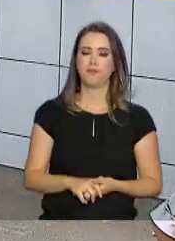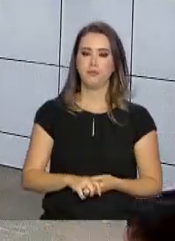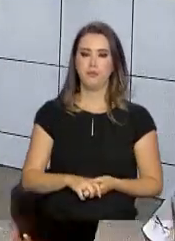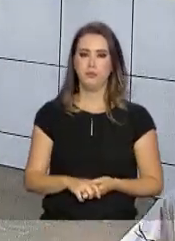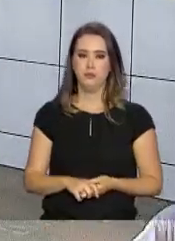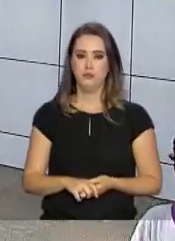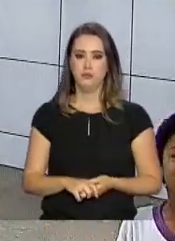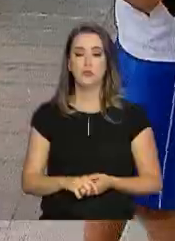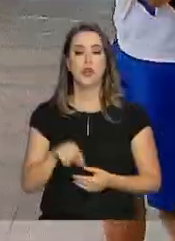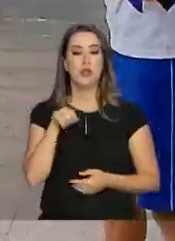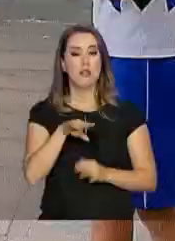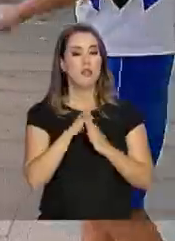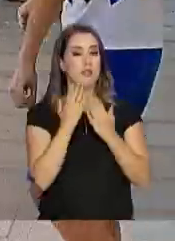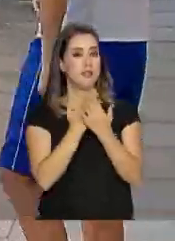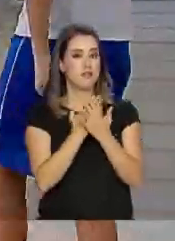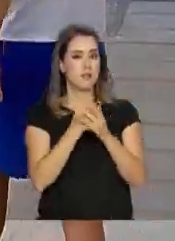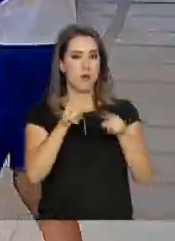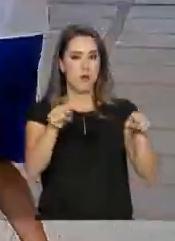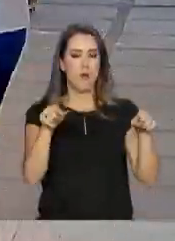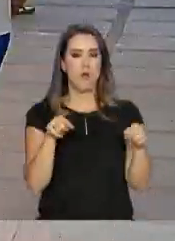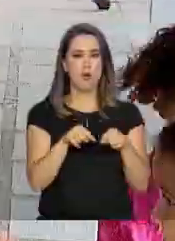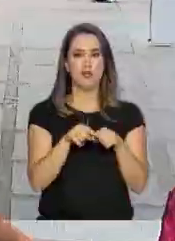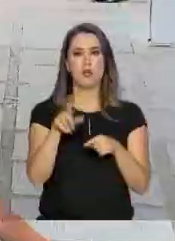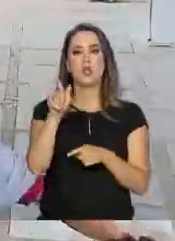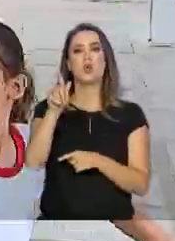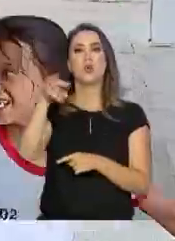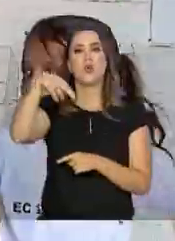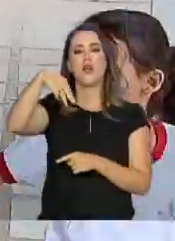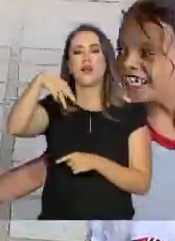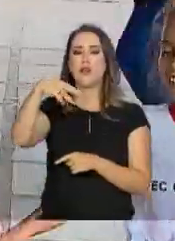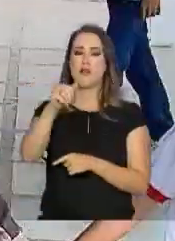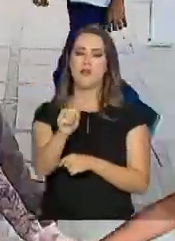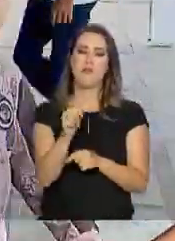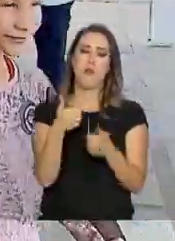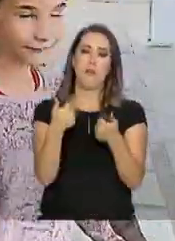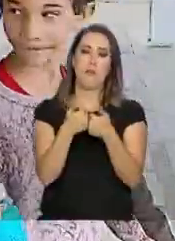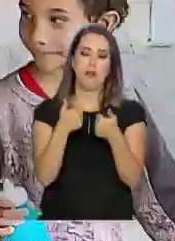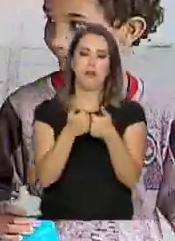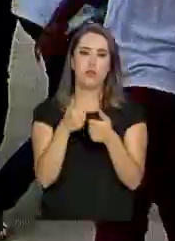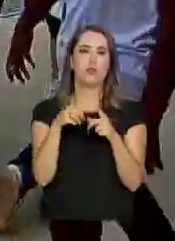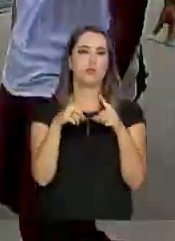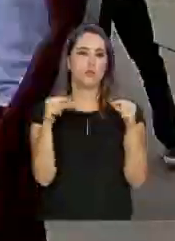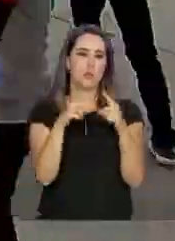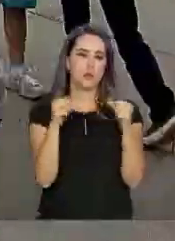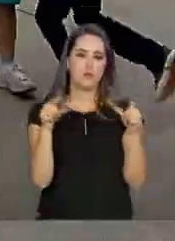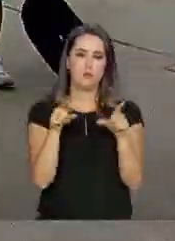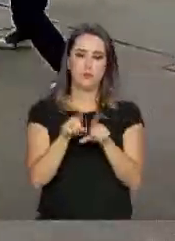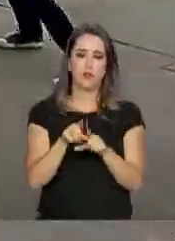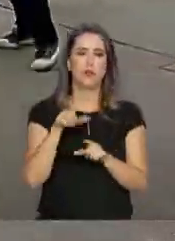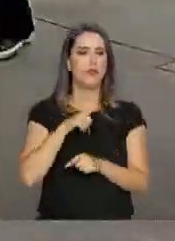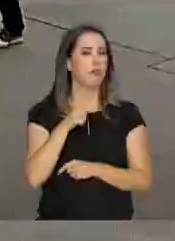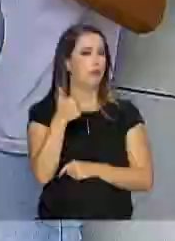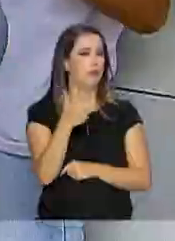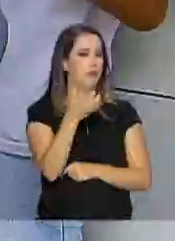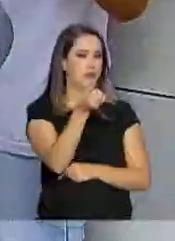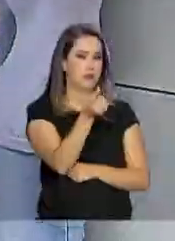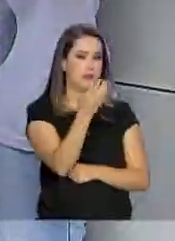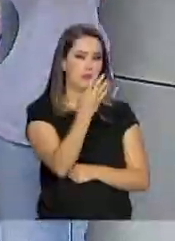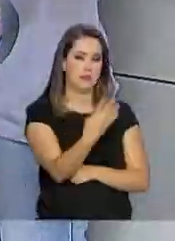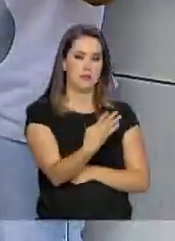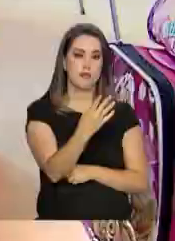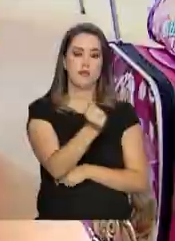escola de ensino fundamental localizada no gama a 30 quilômetros do centro de brasília a 164 alunos